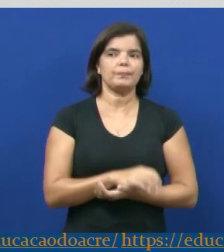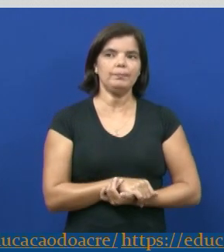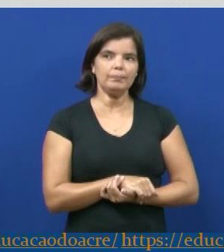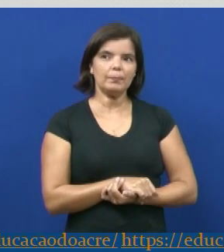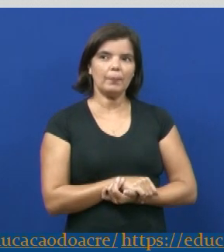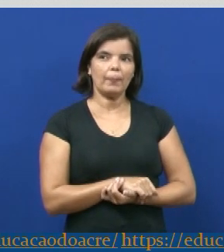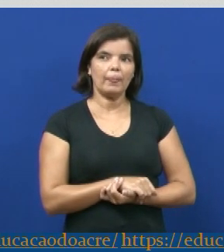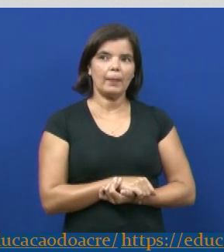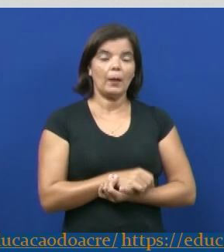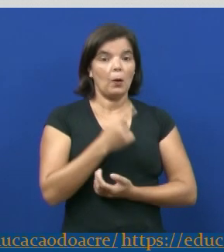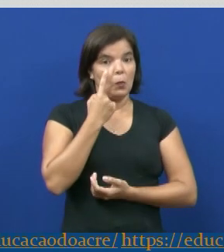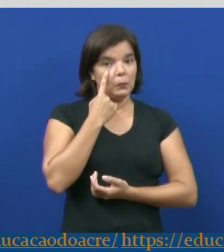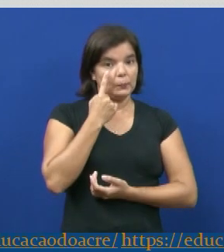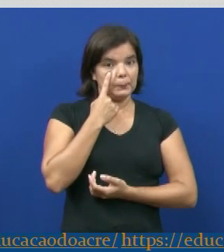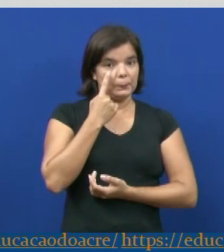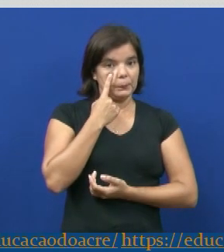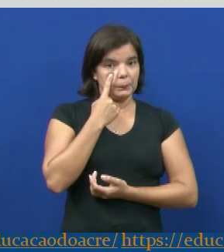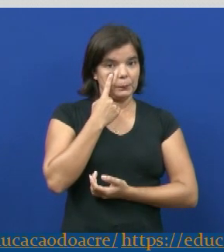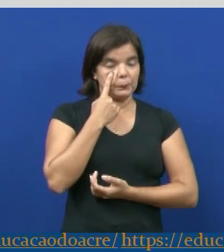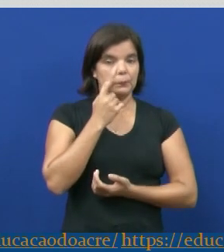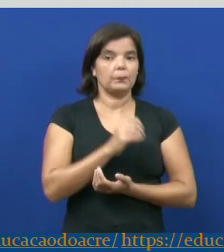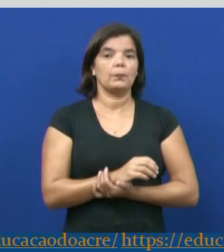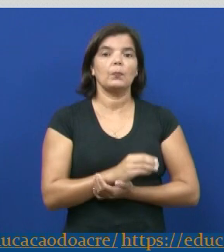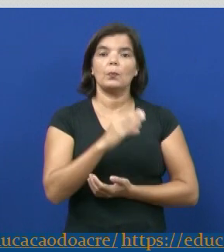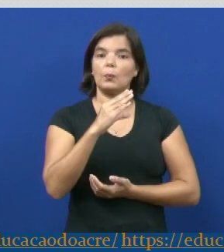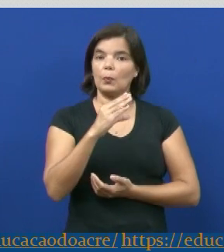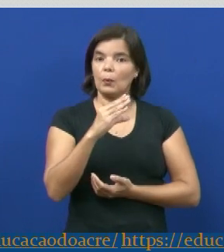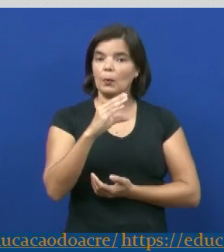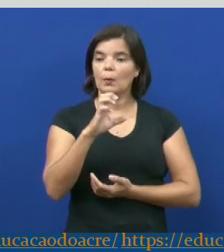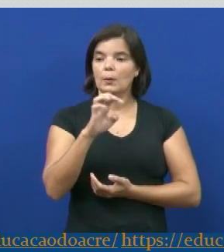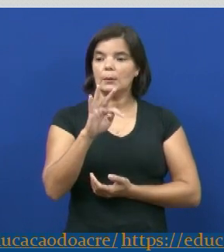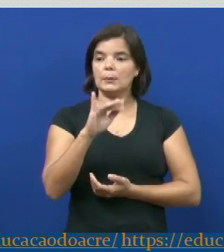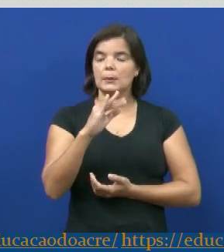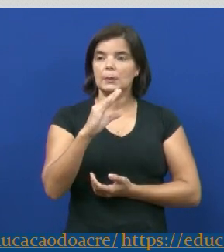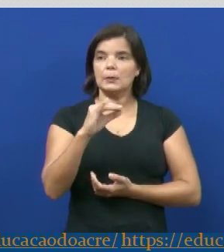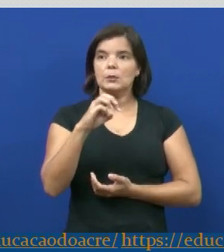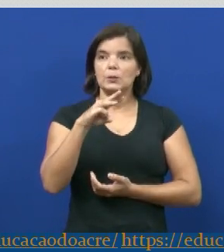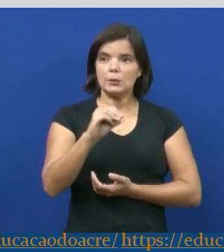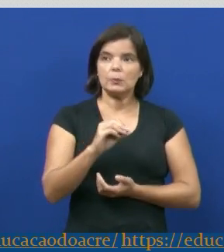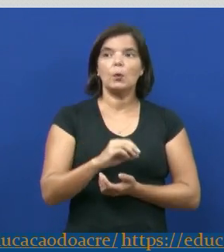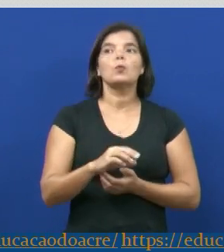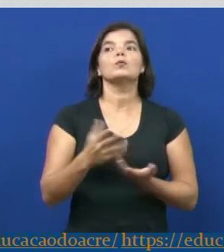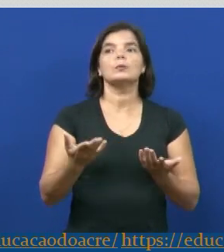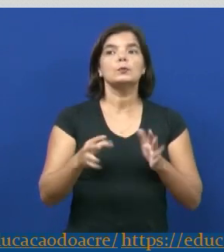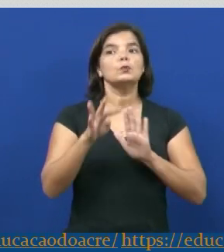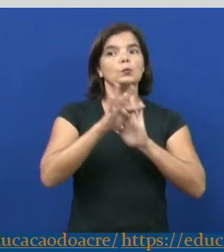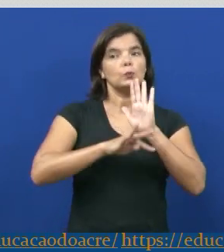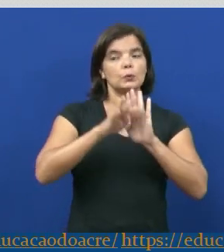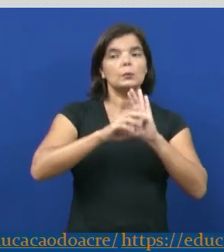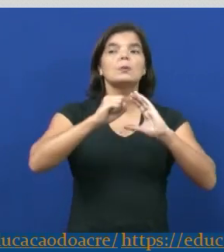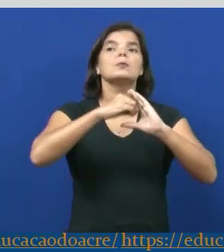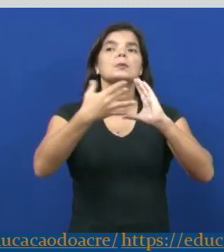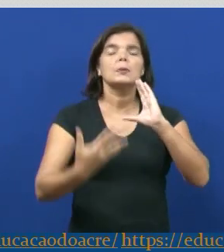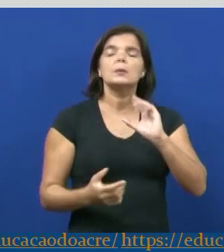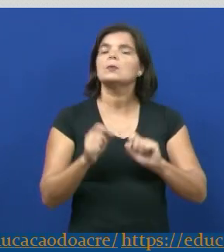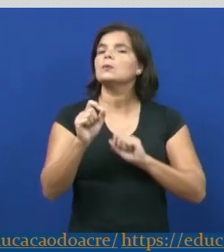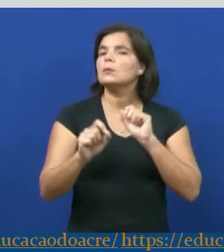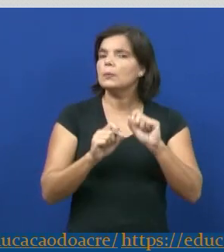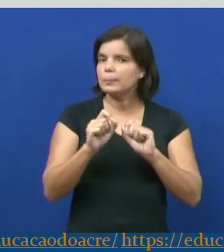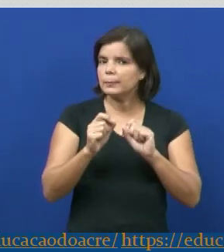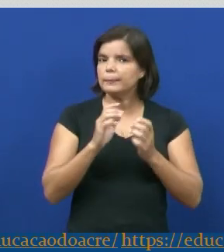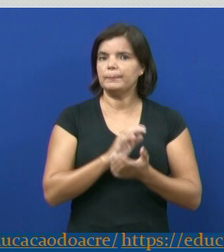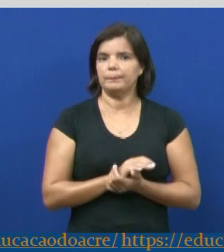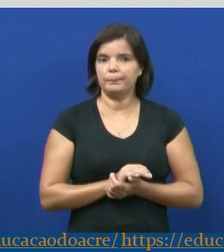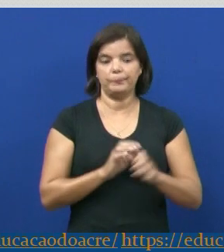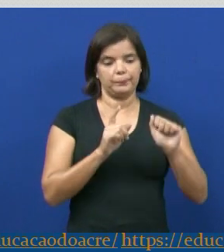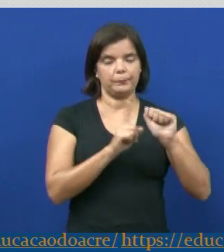Observe aí a questão. O ceticismo conforme sugerido no texto, caracteriza-se